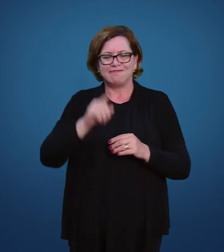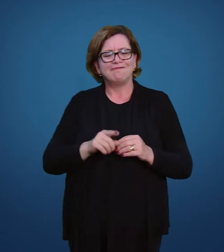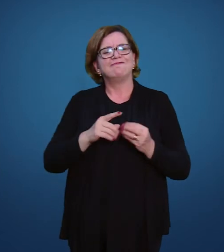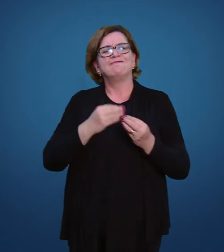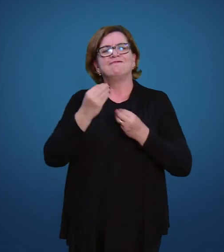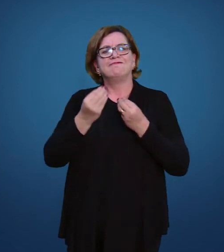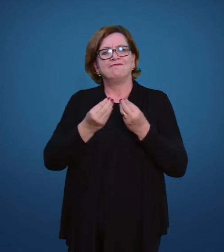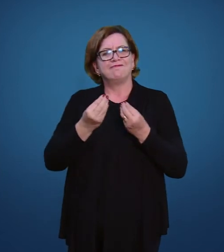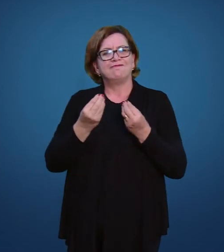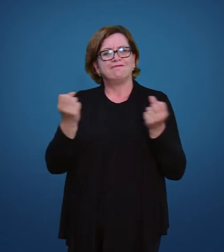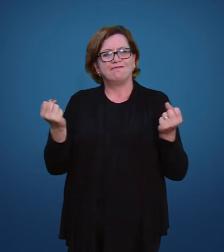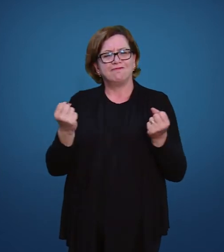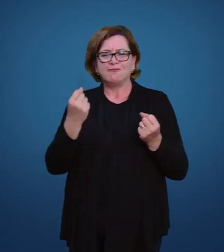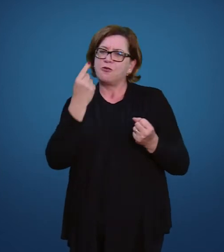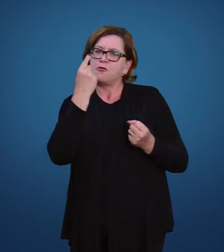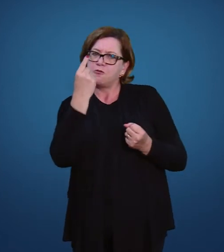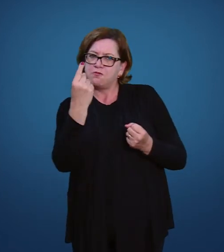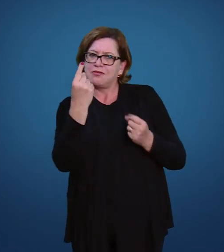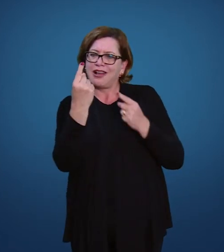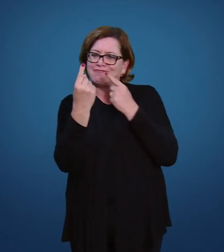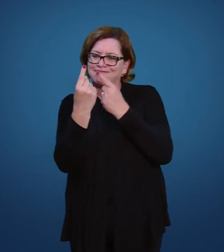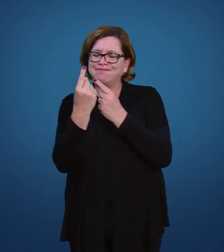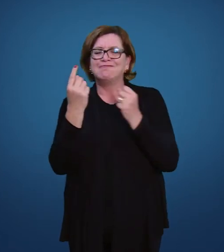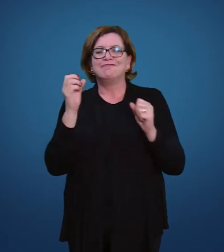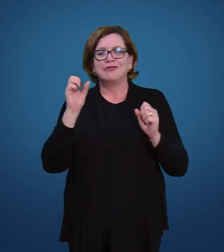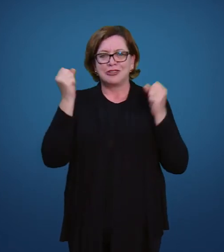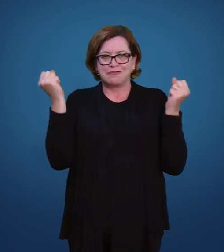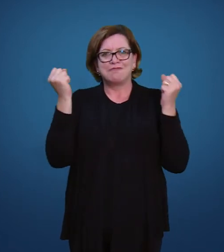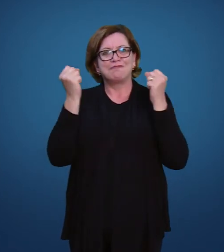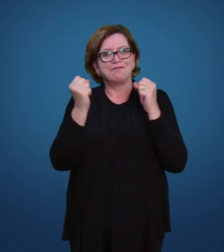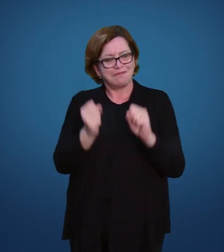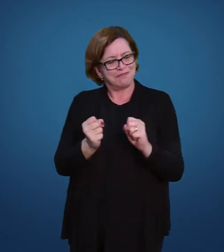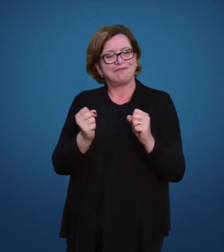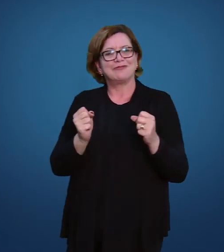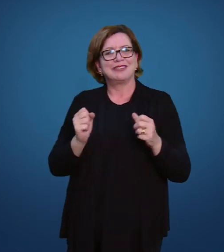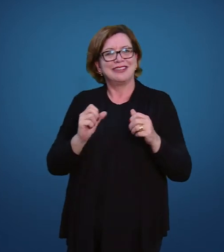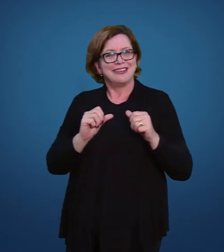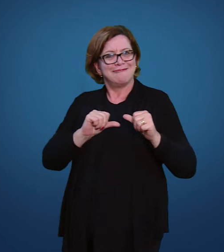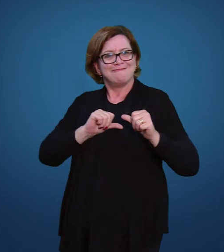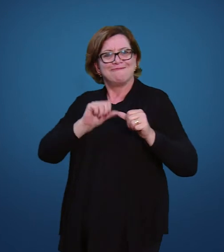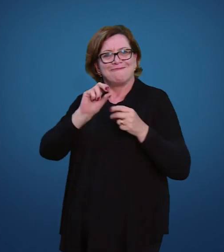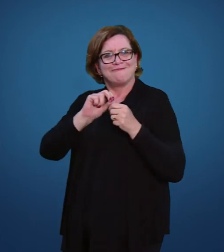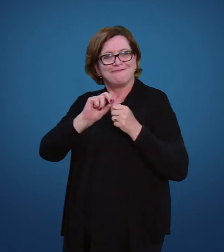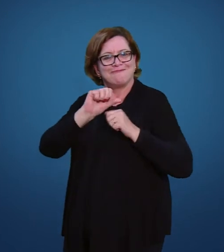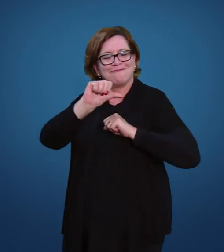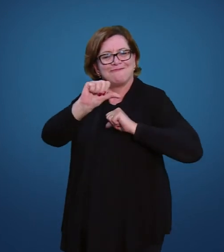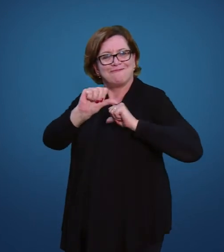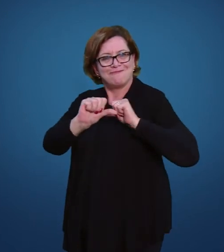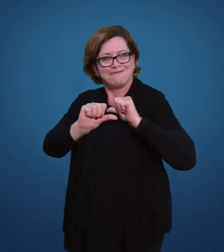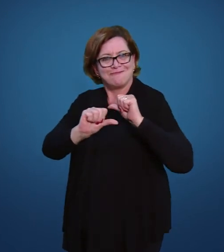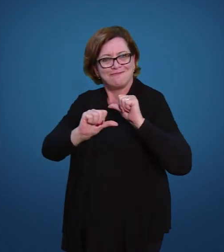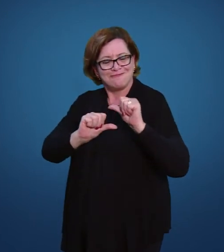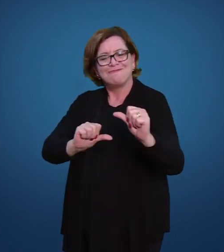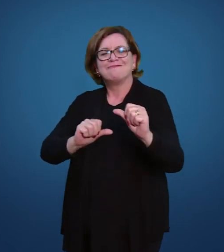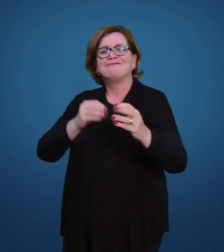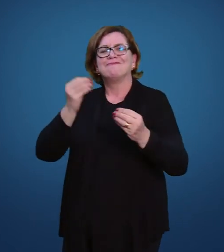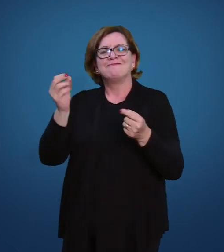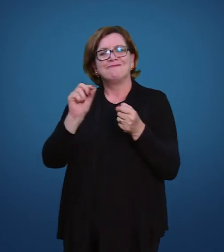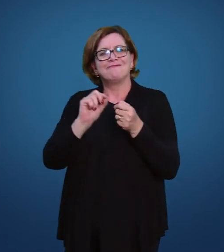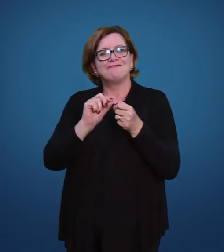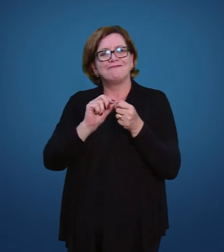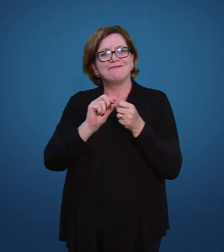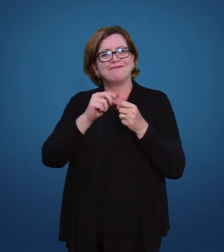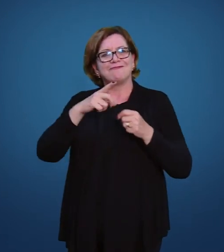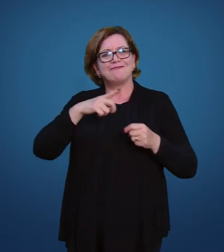instituição que eu considero capaz de produzir ou de criar condições